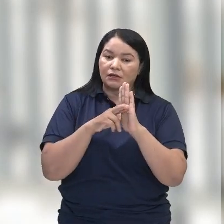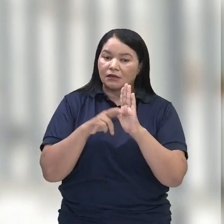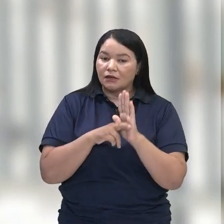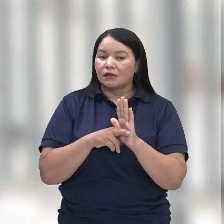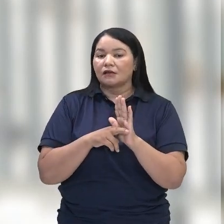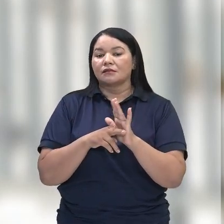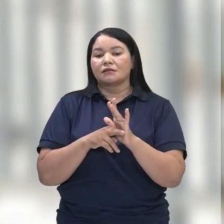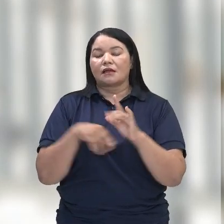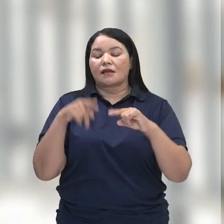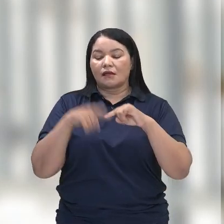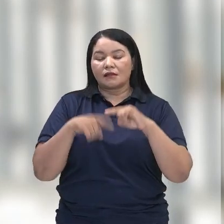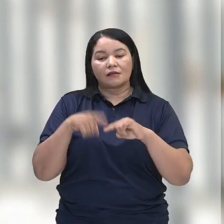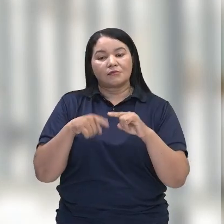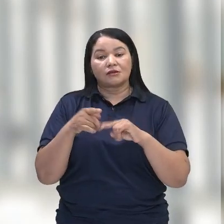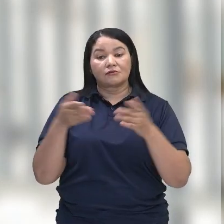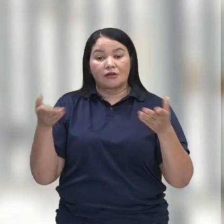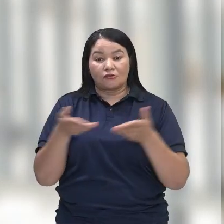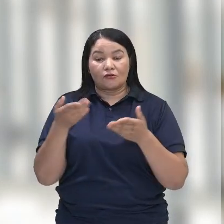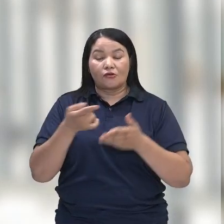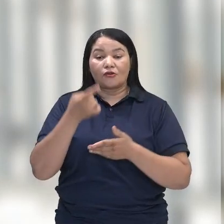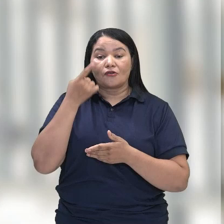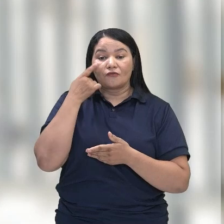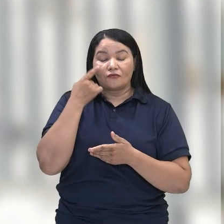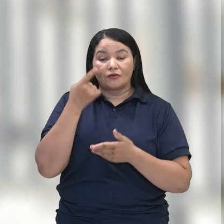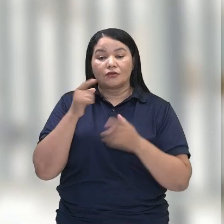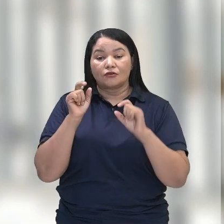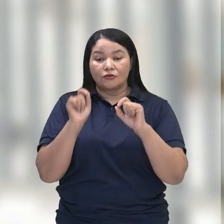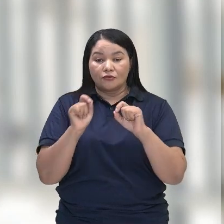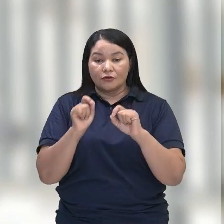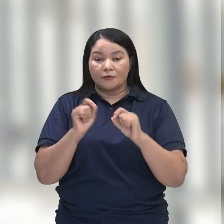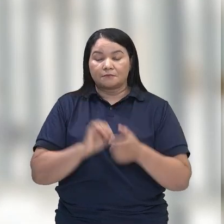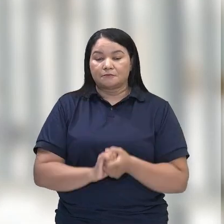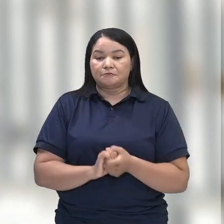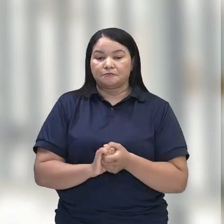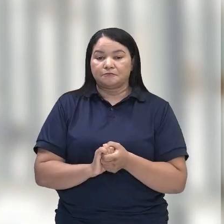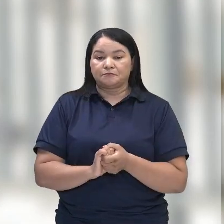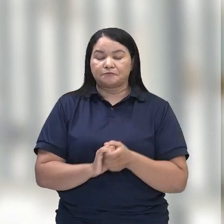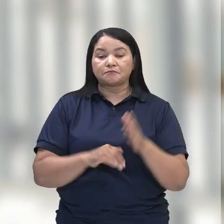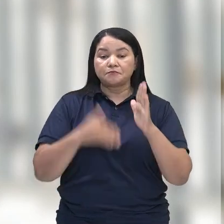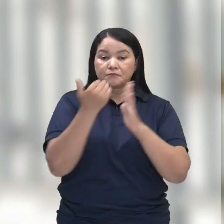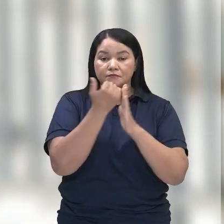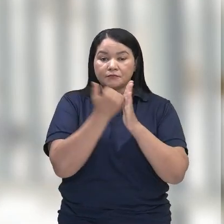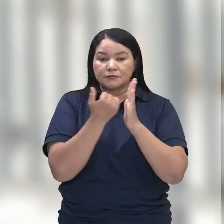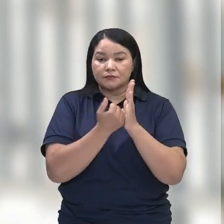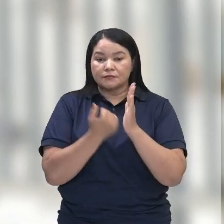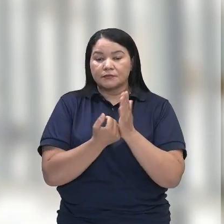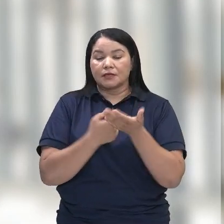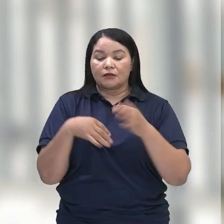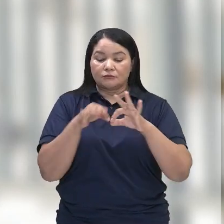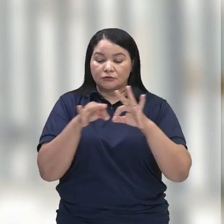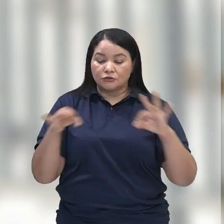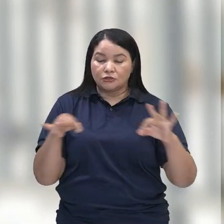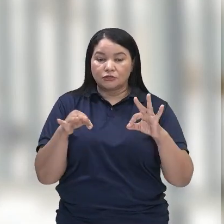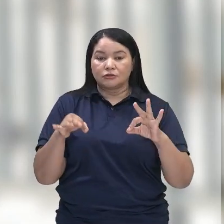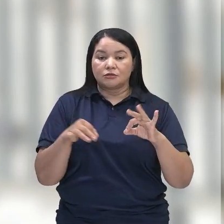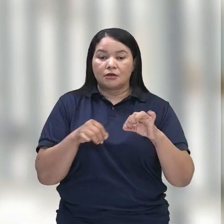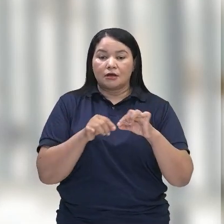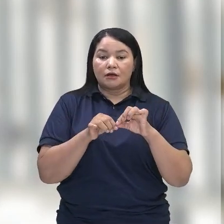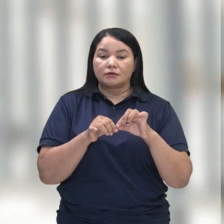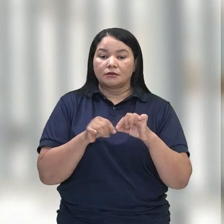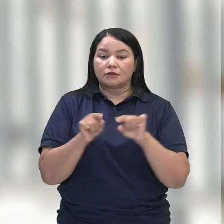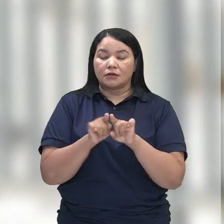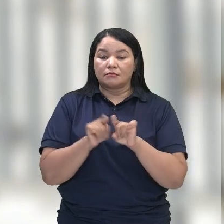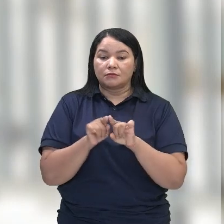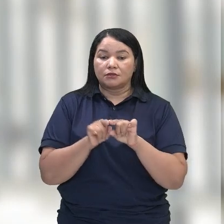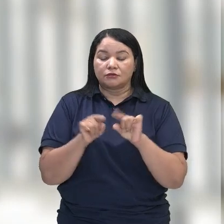vimos elementos. Agora nós vamos ver classificação dos triângulos, quanto a medida dos lados e quanto ali a medida